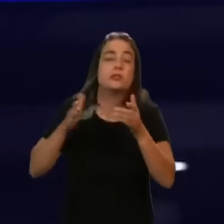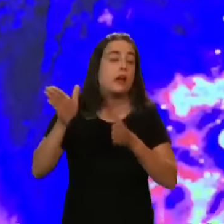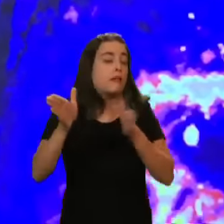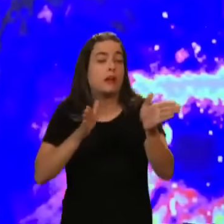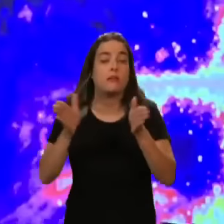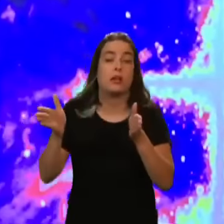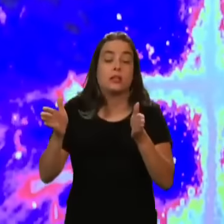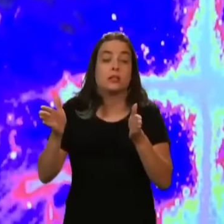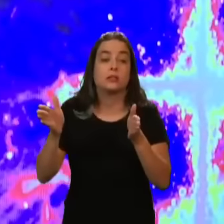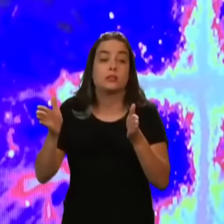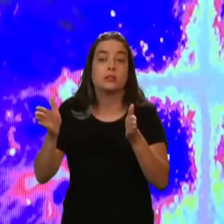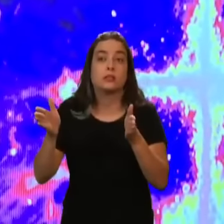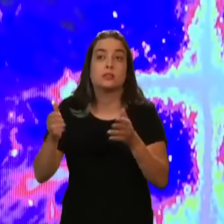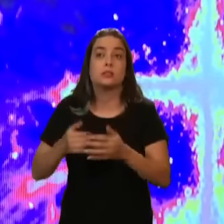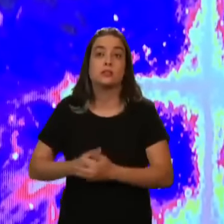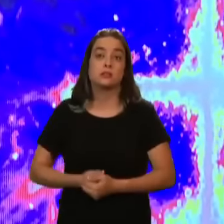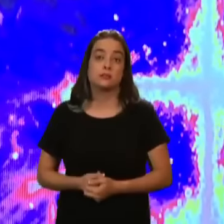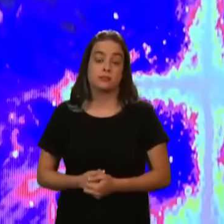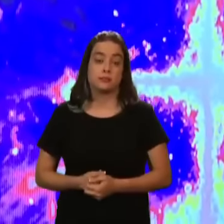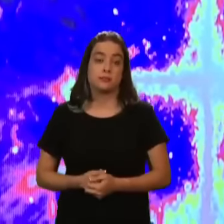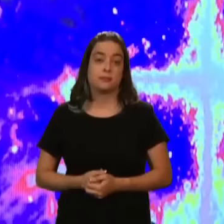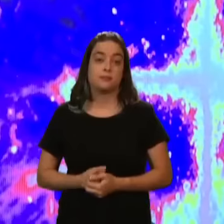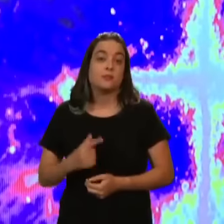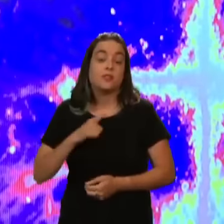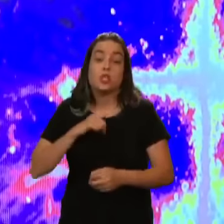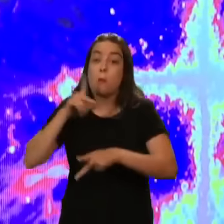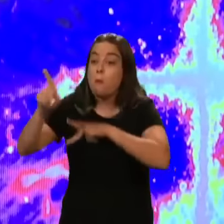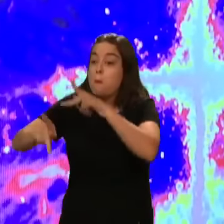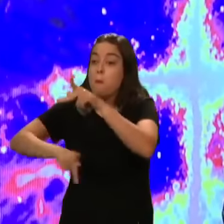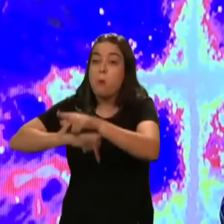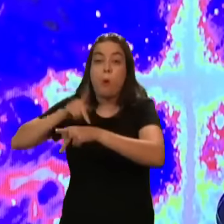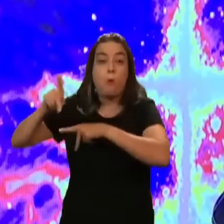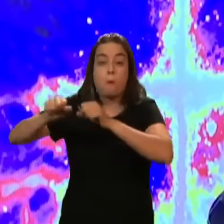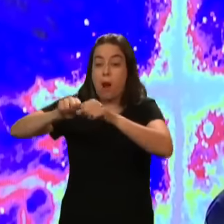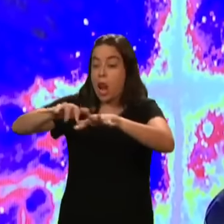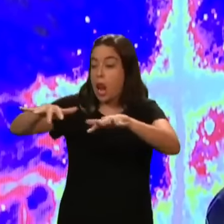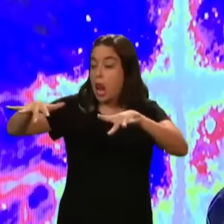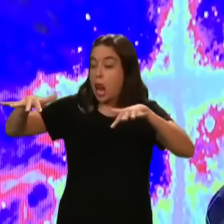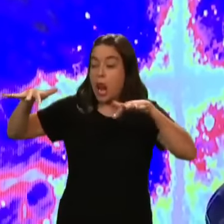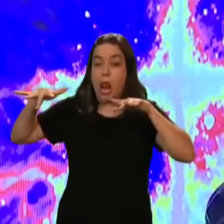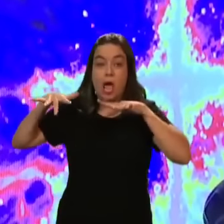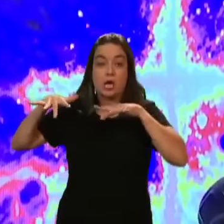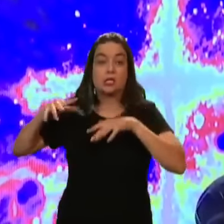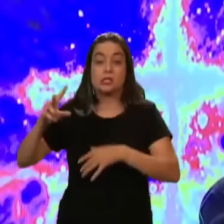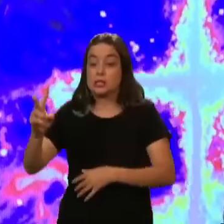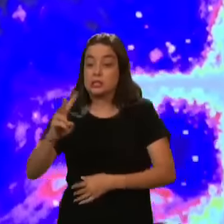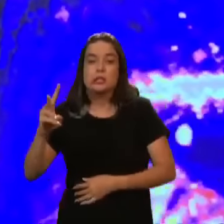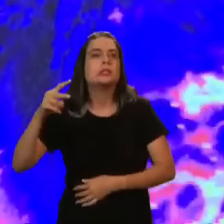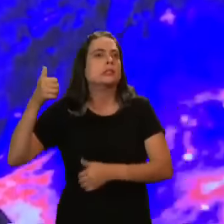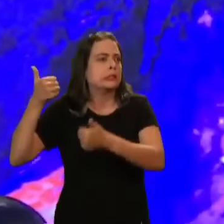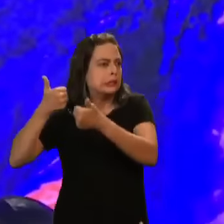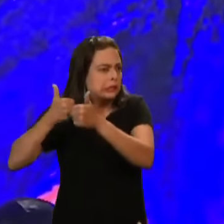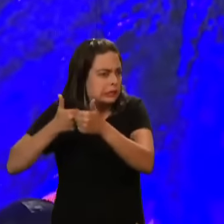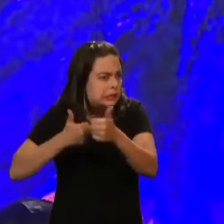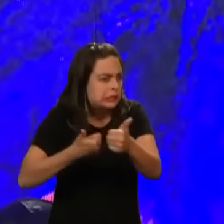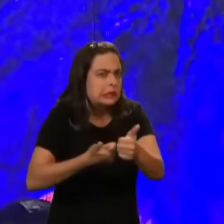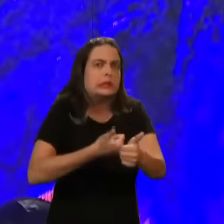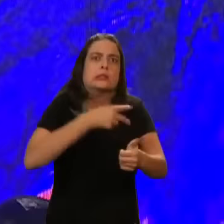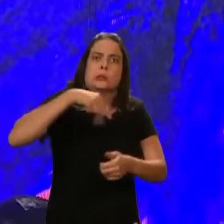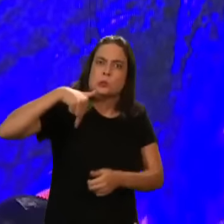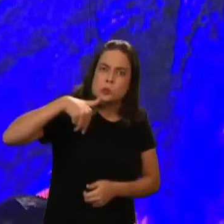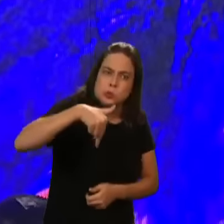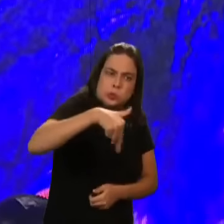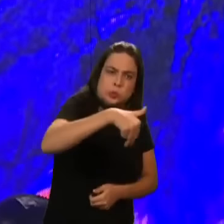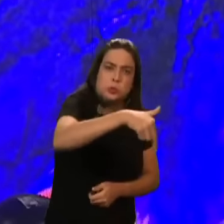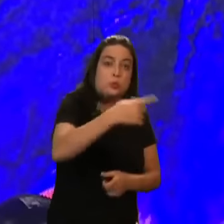volta. Tinha uma multidão, gente. Os cegos não andaram um pouco, porque Jesus saiu da casa desse cara que ele